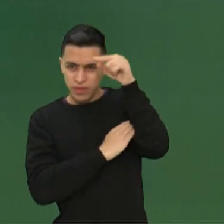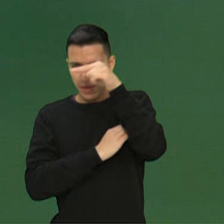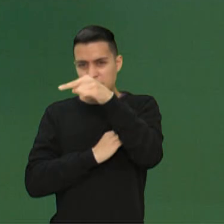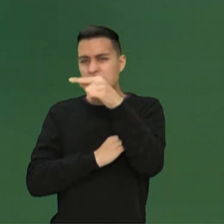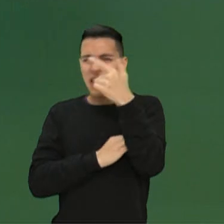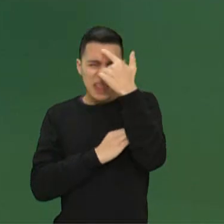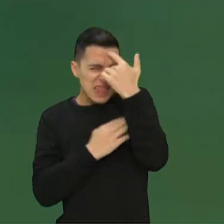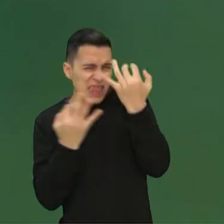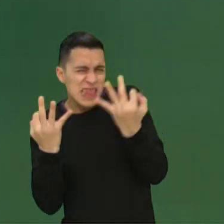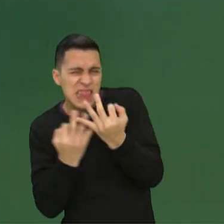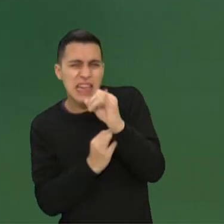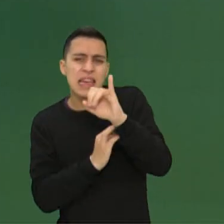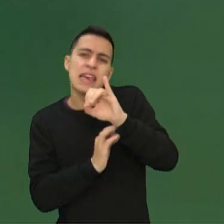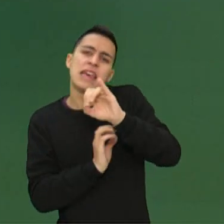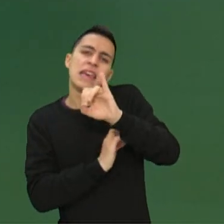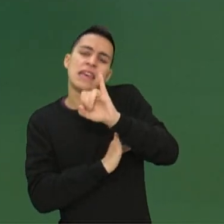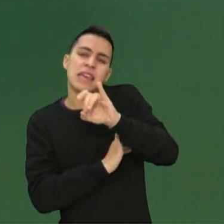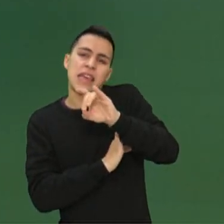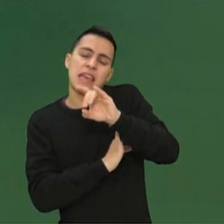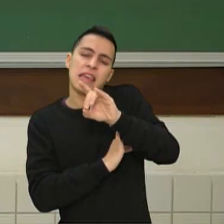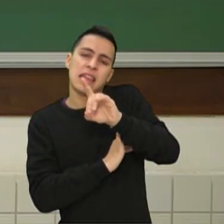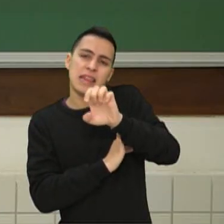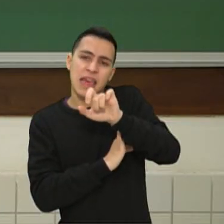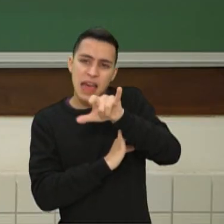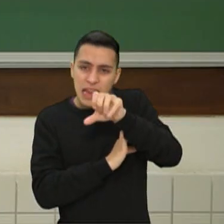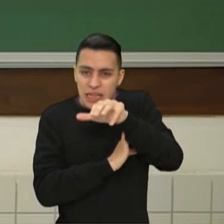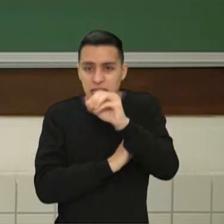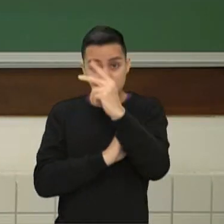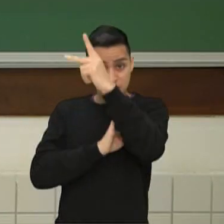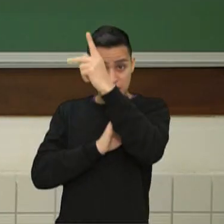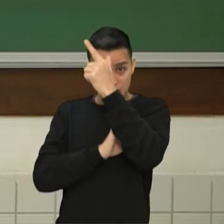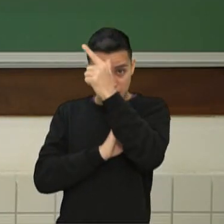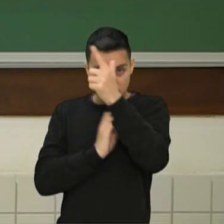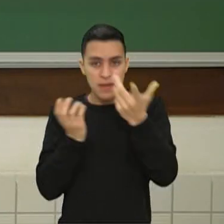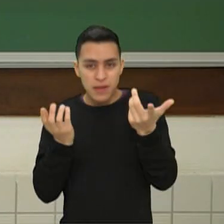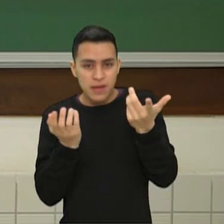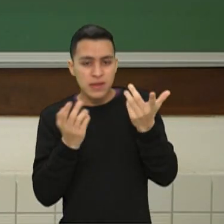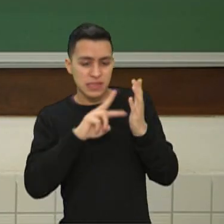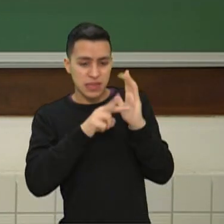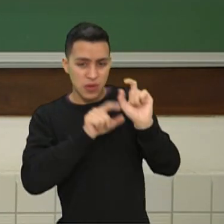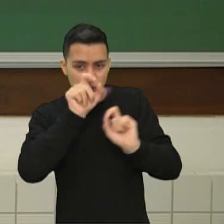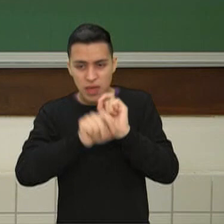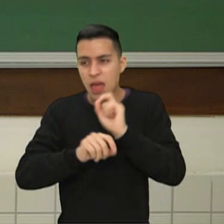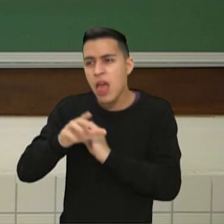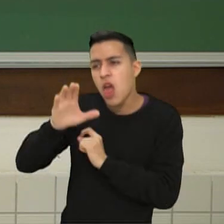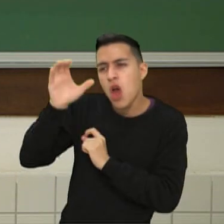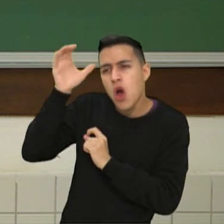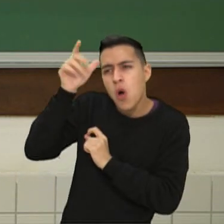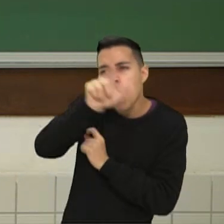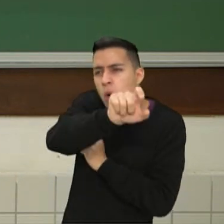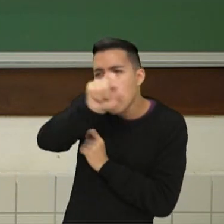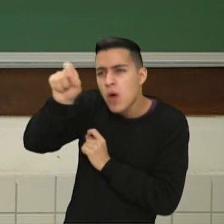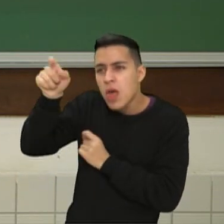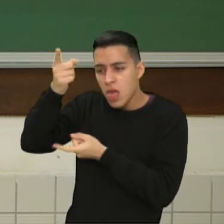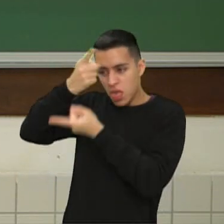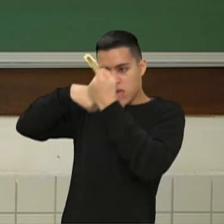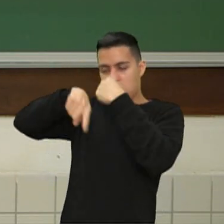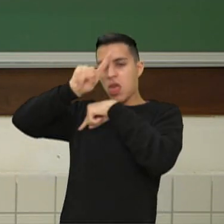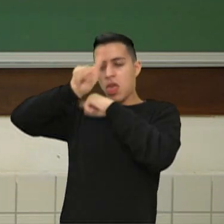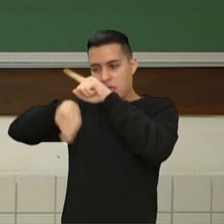é o que forma a realidade. Então, a consciência que nós temos do mundo é o que forma o próprio mundo.